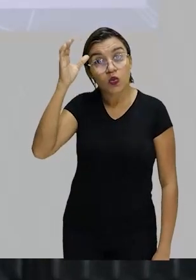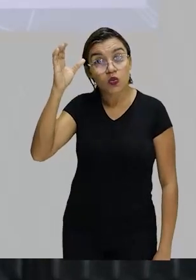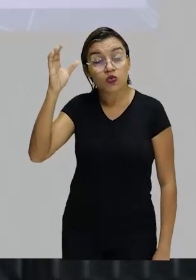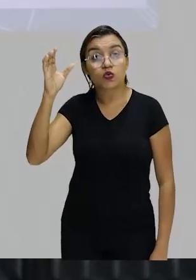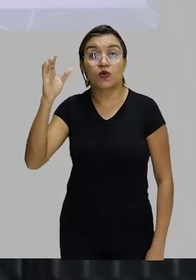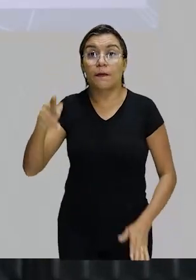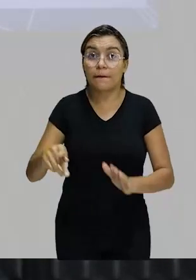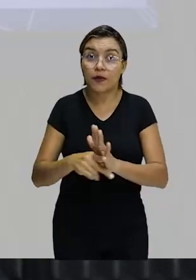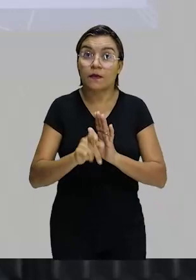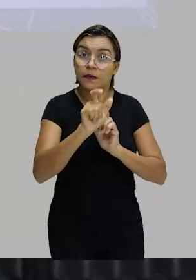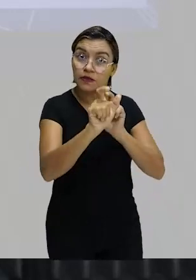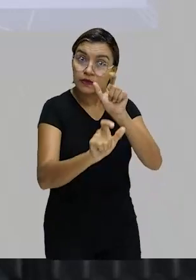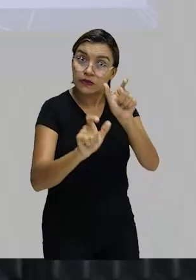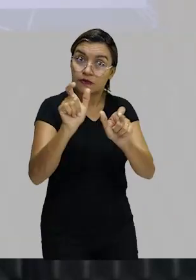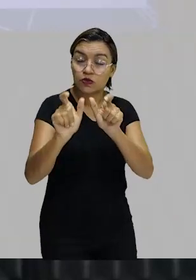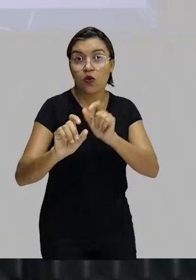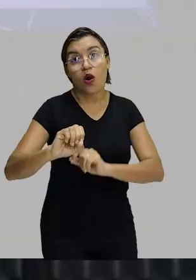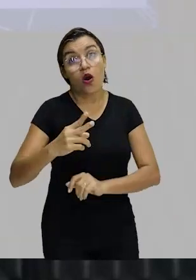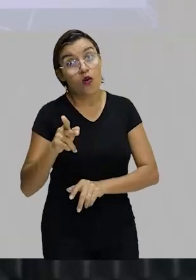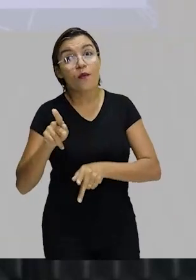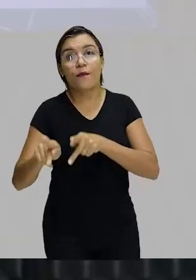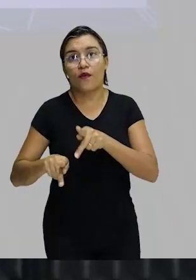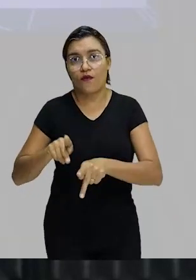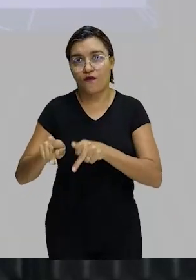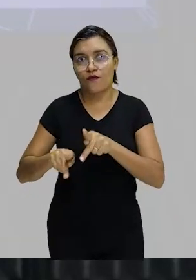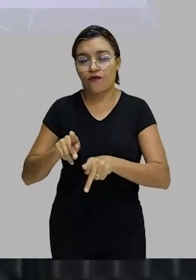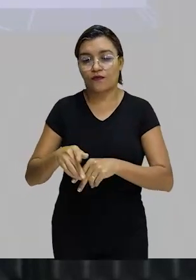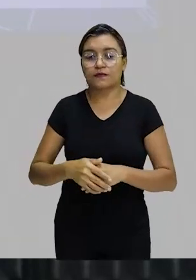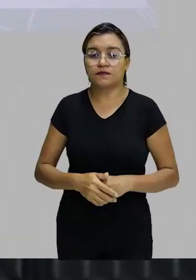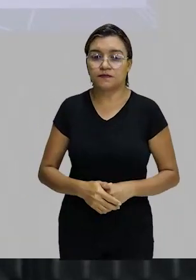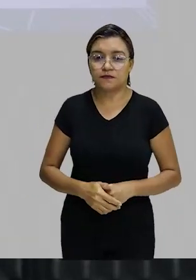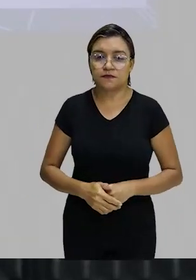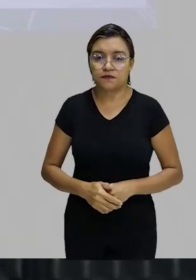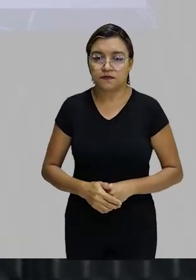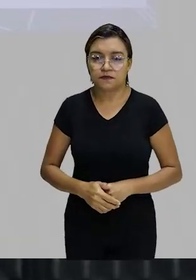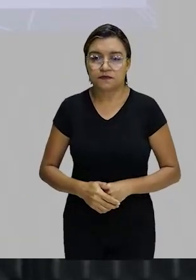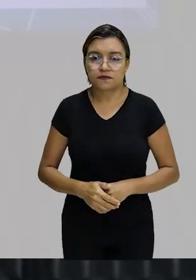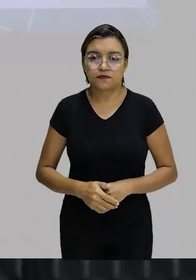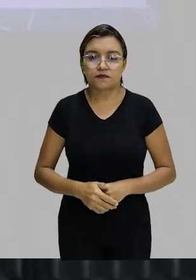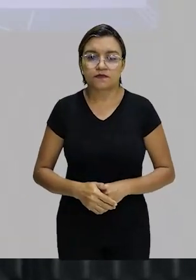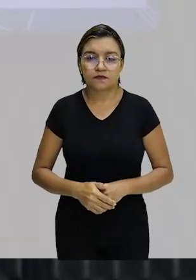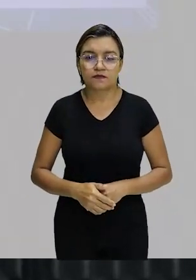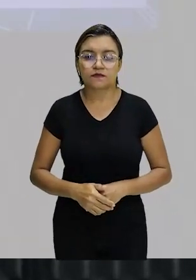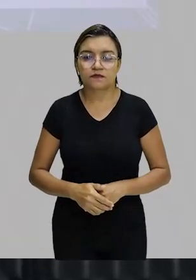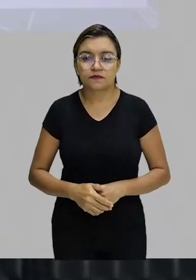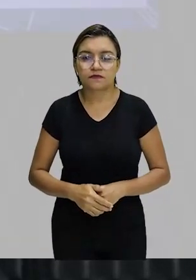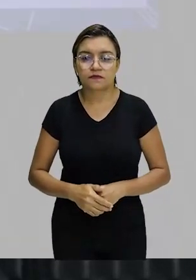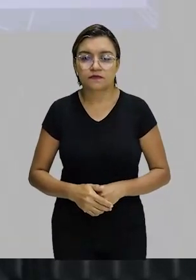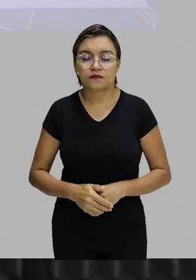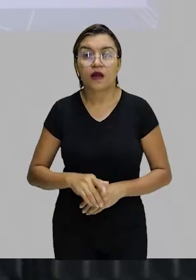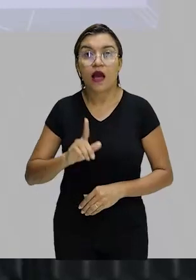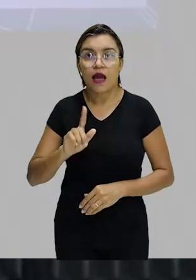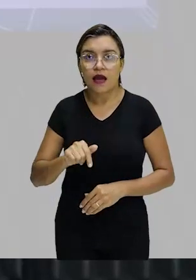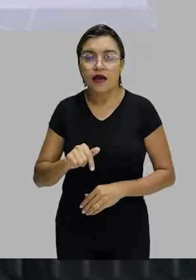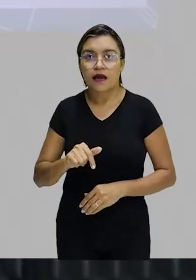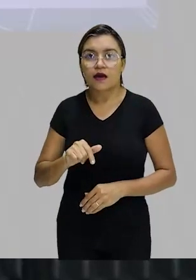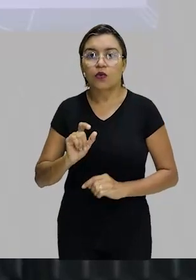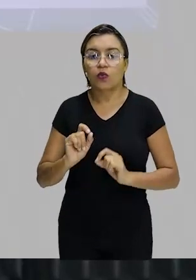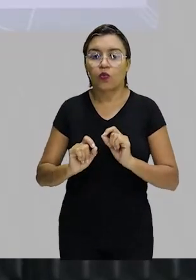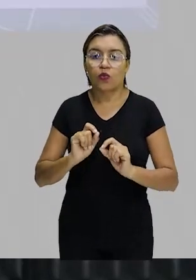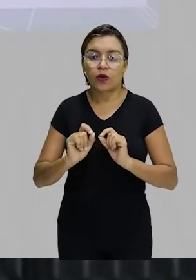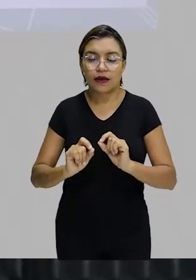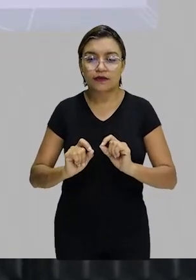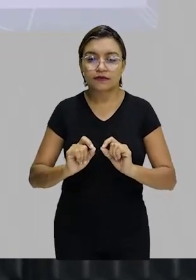ou a cultura de um povo. Consist of the cultural elements, consiste, é formada